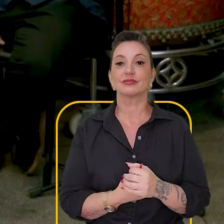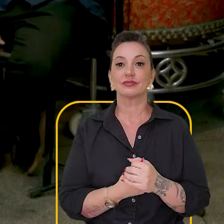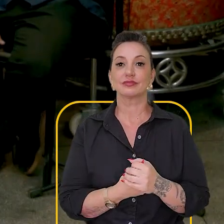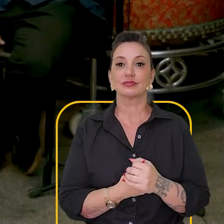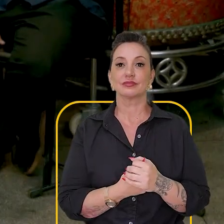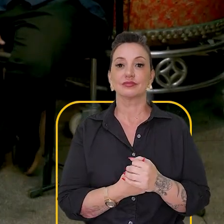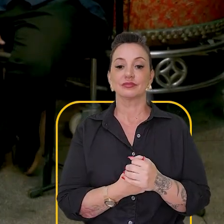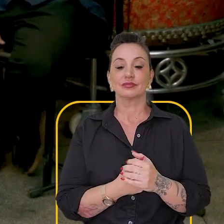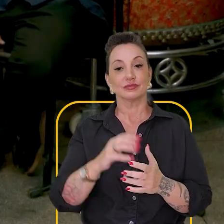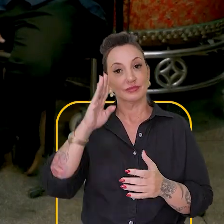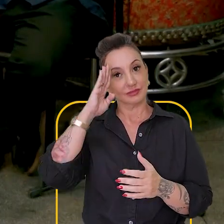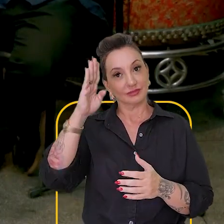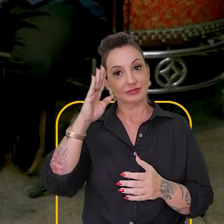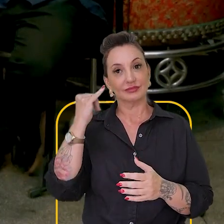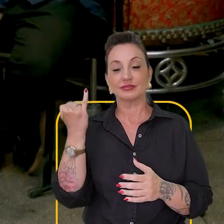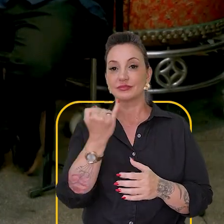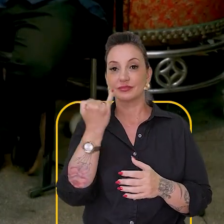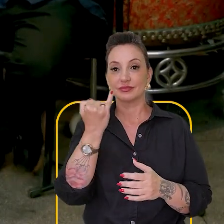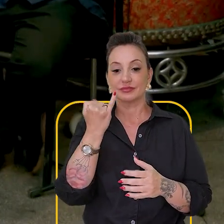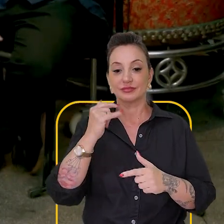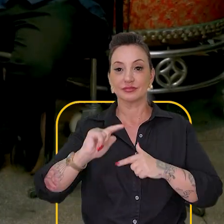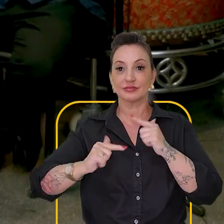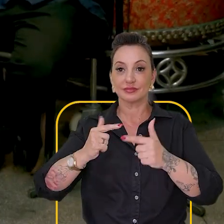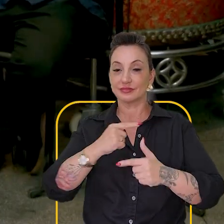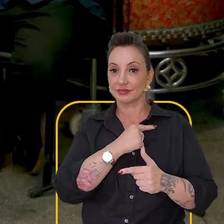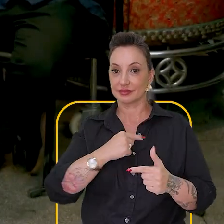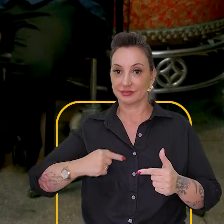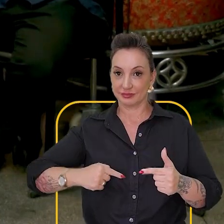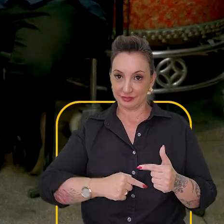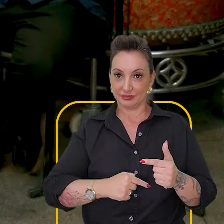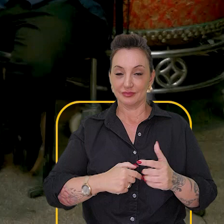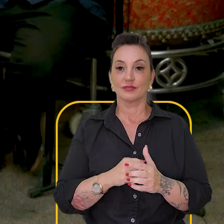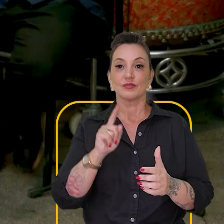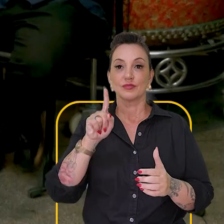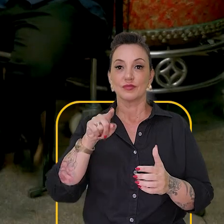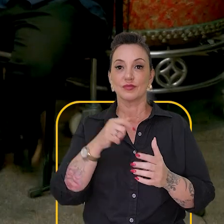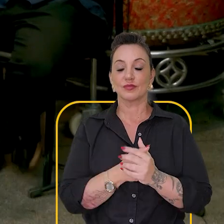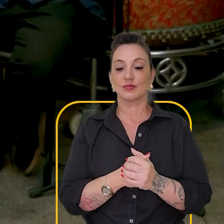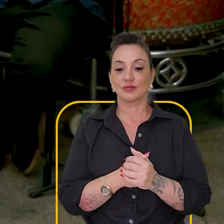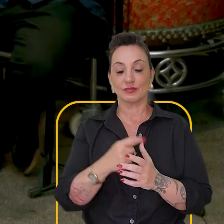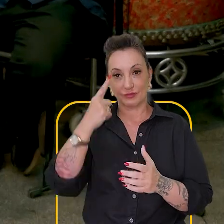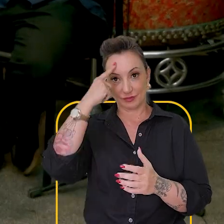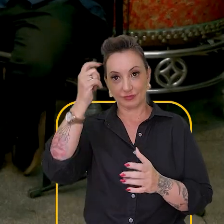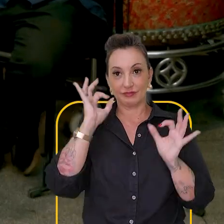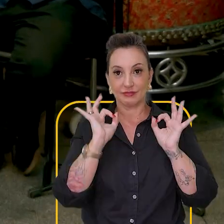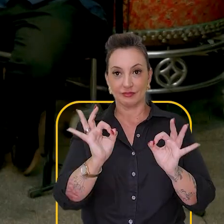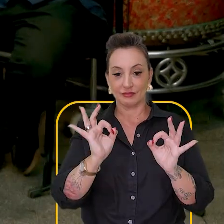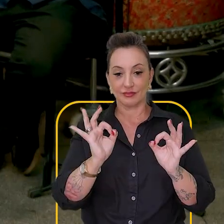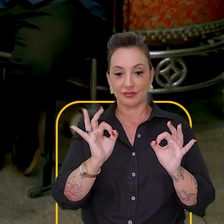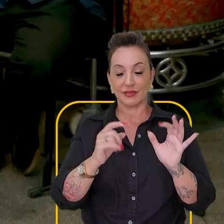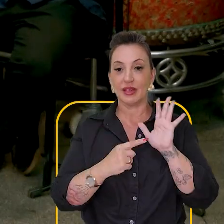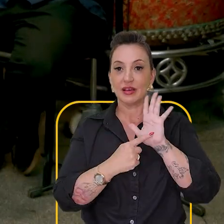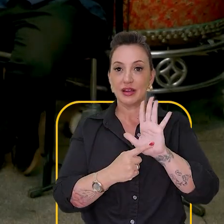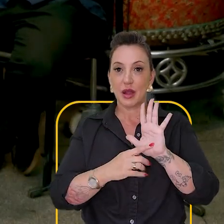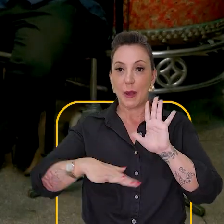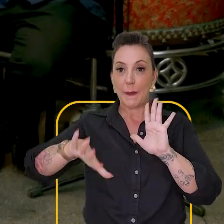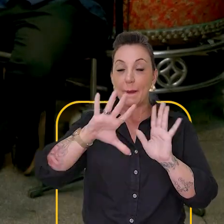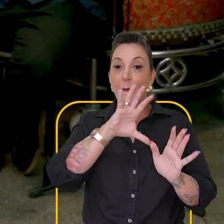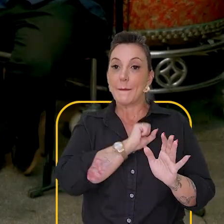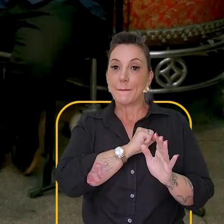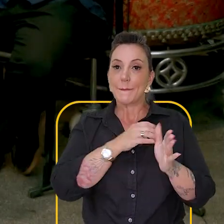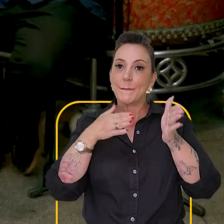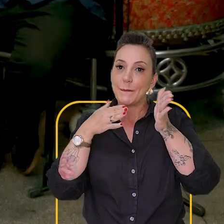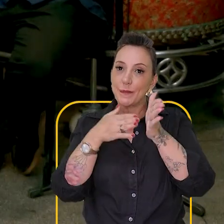encerra num lugar reforçando um princípio muito importante da tradição chinesa que é